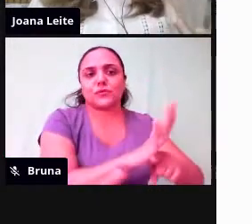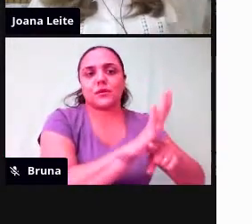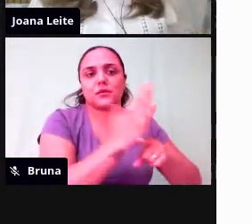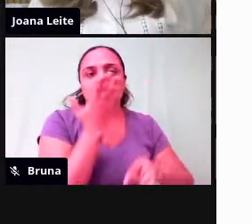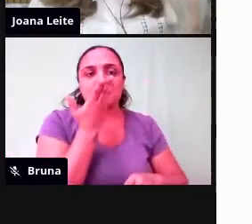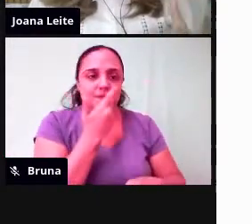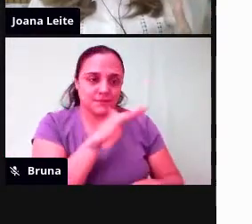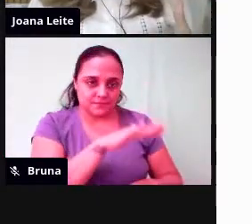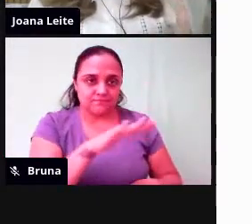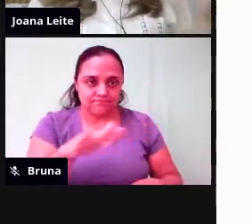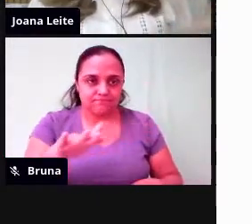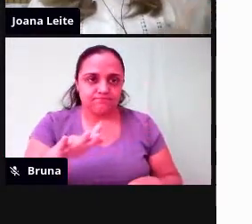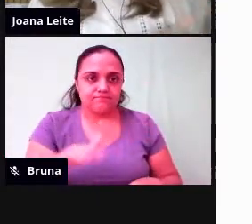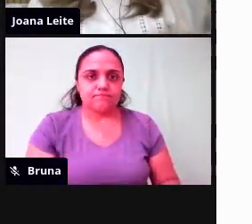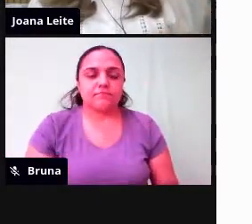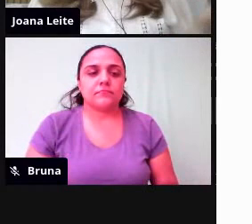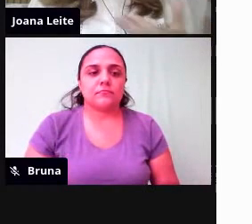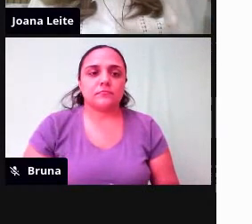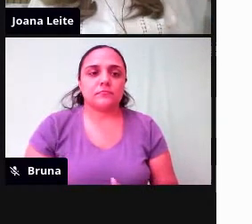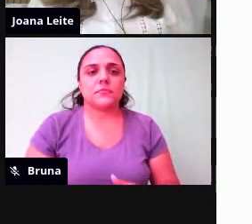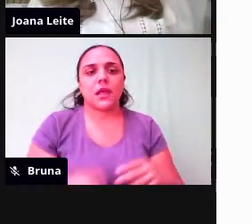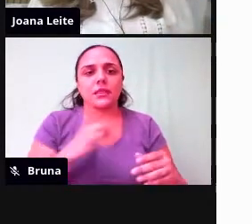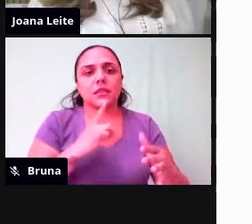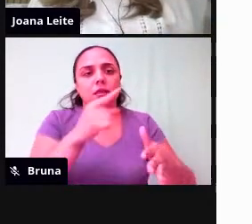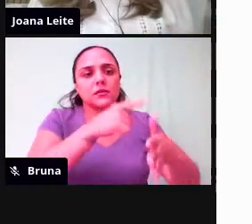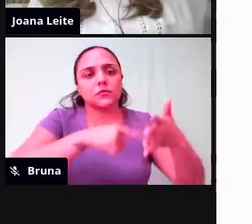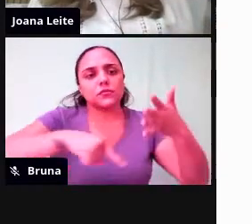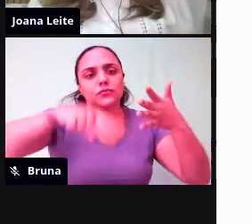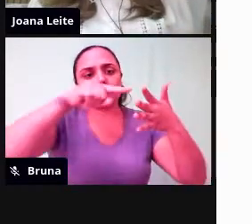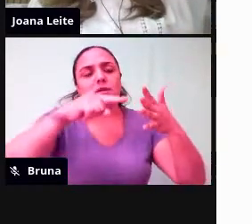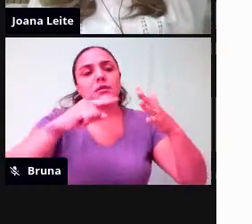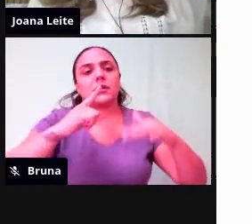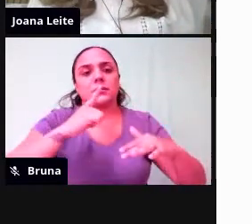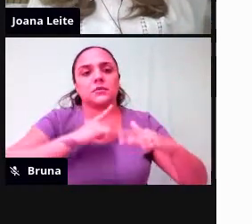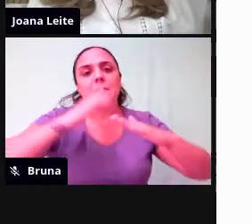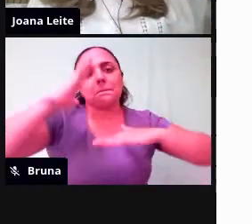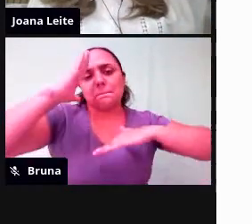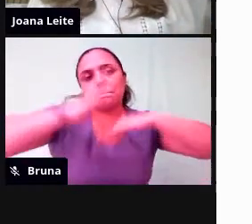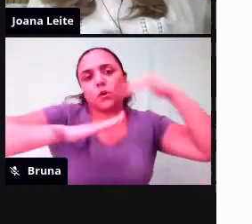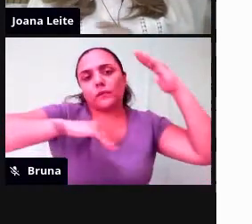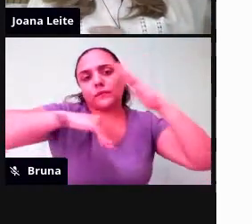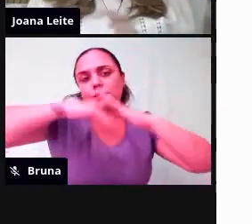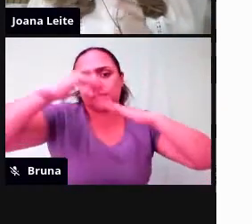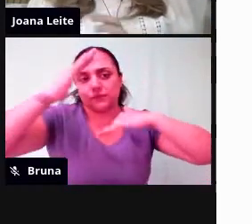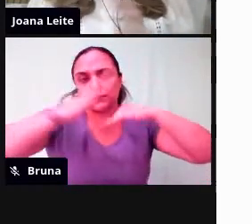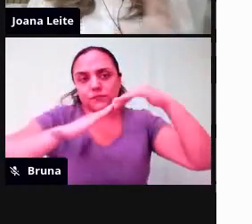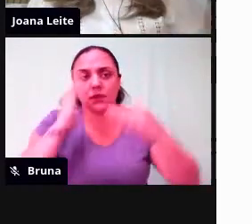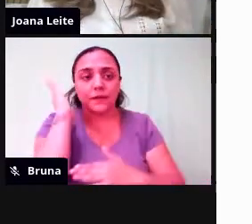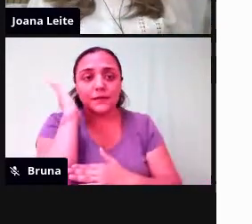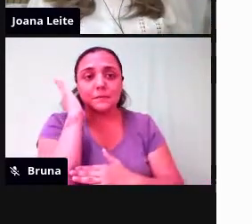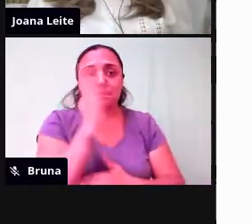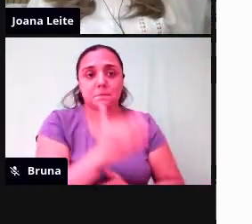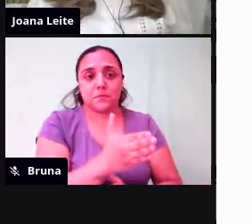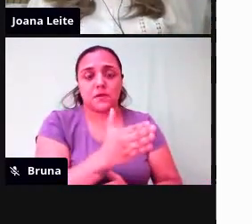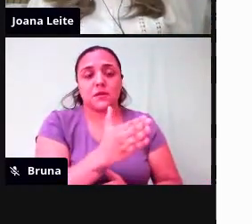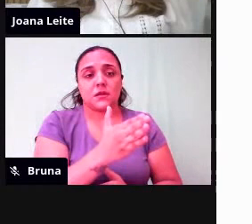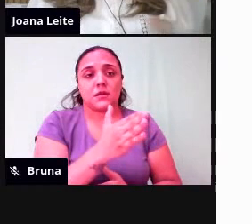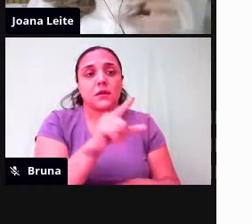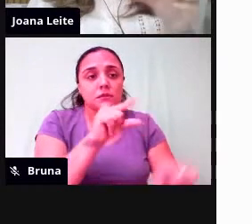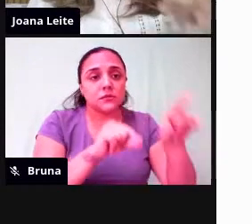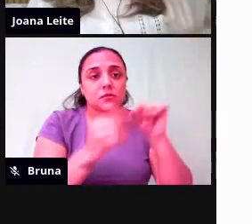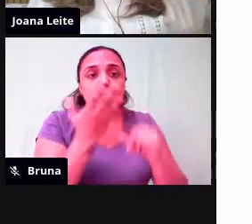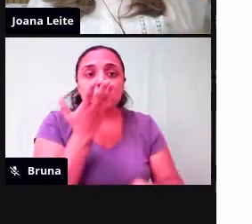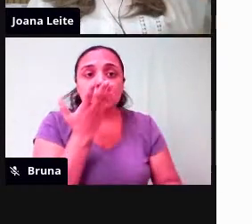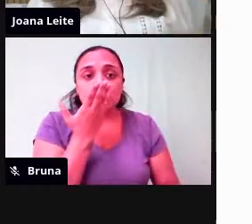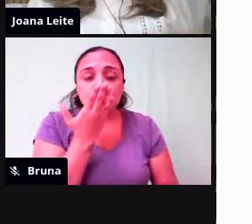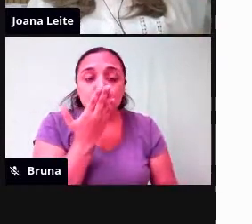do autismo, né, propriamente dito. Logicamente, todo mundo tem que trabalhar com autismo, mas eu estou falando especificamente focando na seletividade.